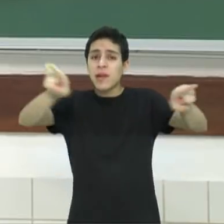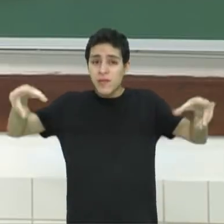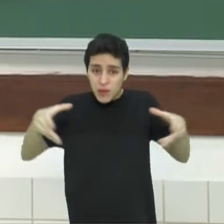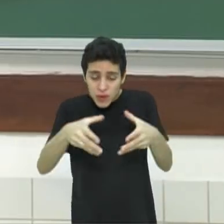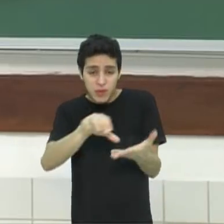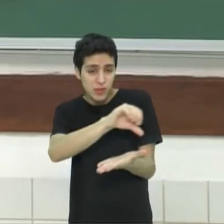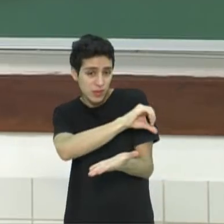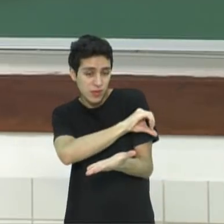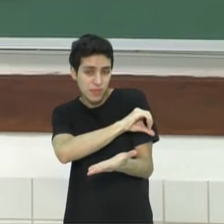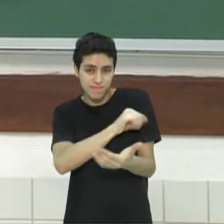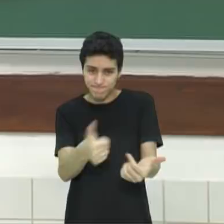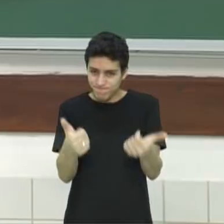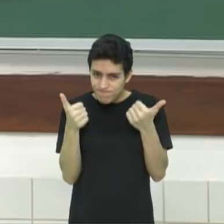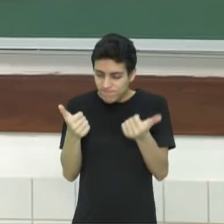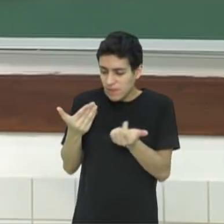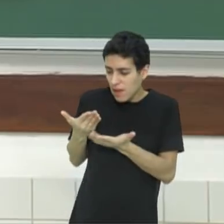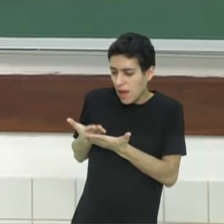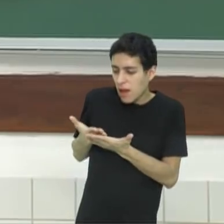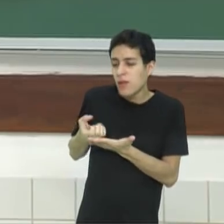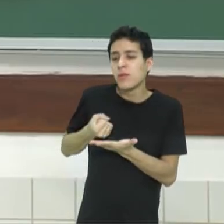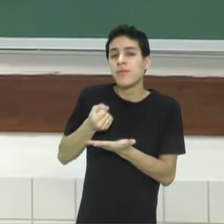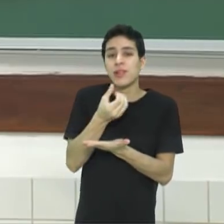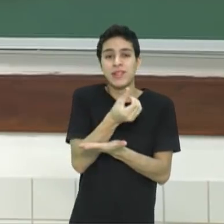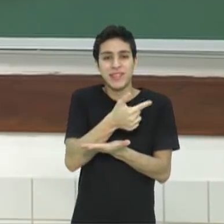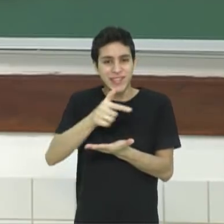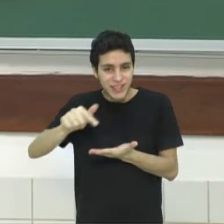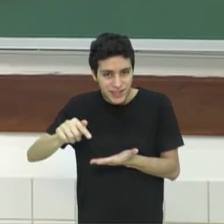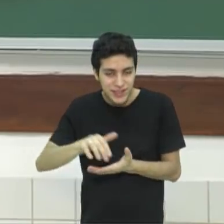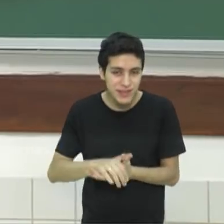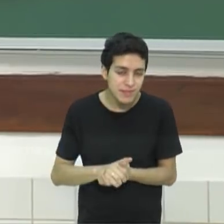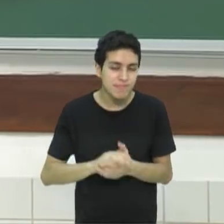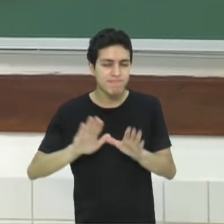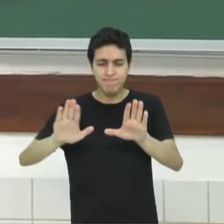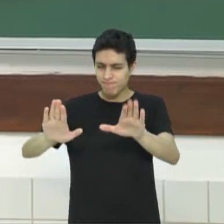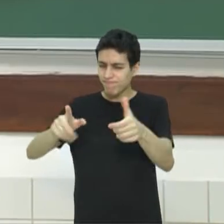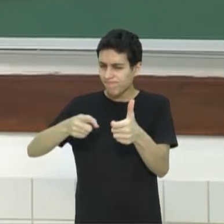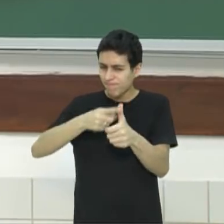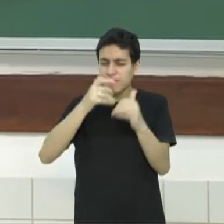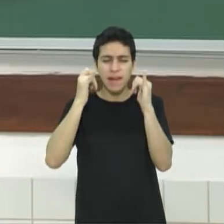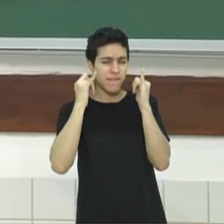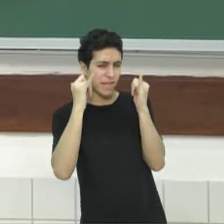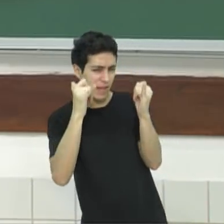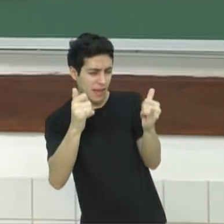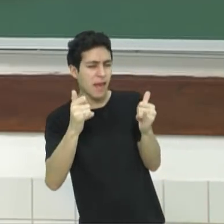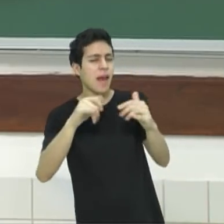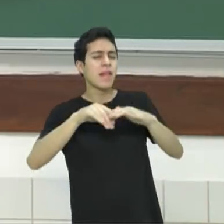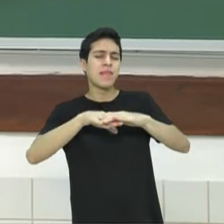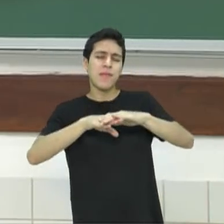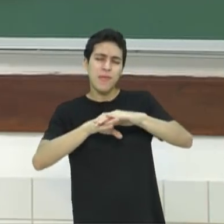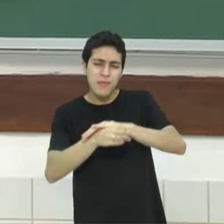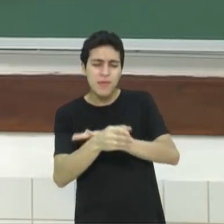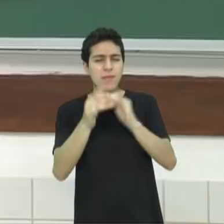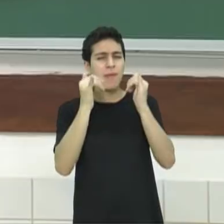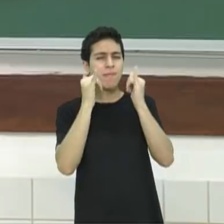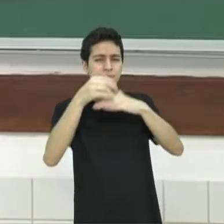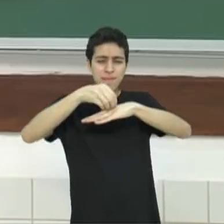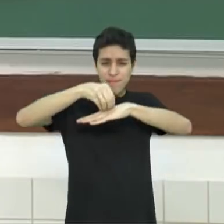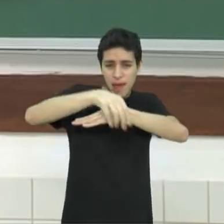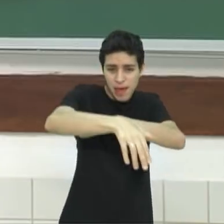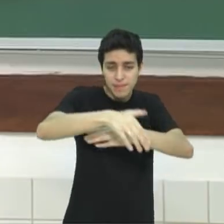fundamental. Hoje nossa aula de número 67. Antes do tema da nossa aula, vamos aí tradicionalmente aos nossos recadinhos,